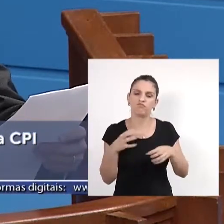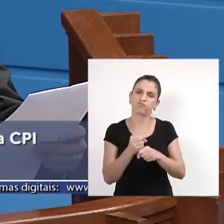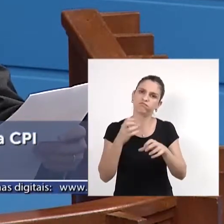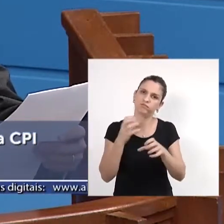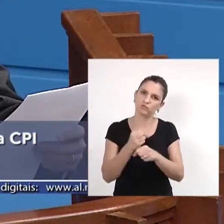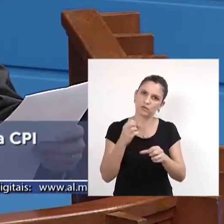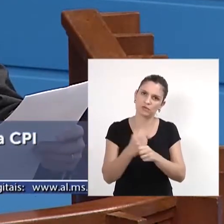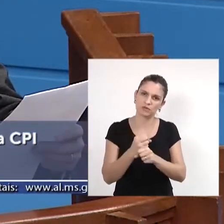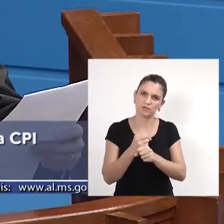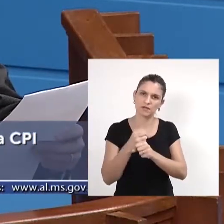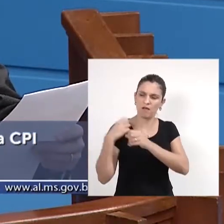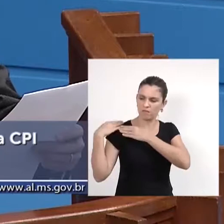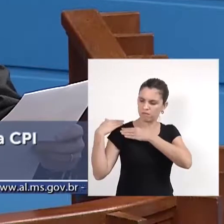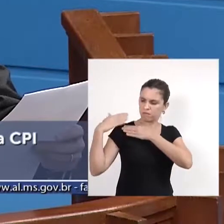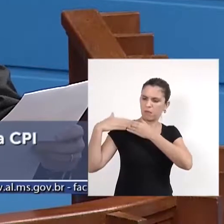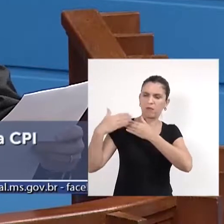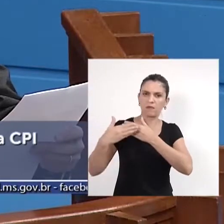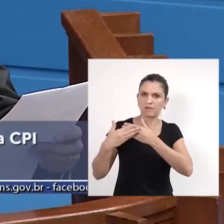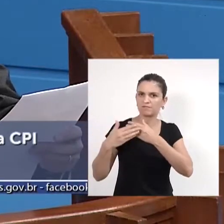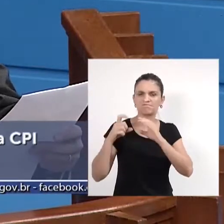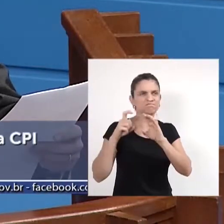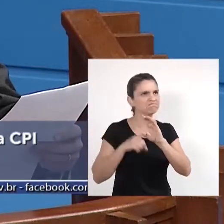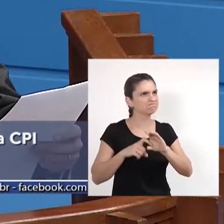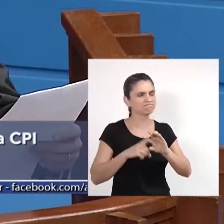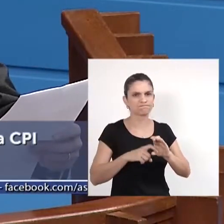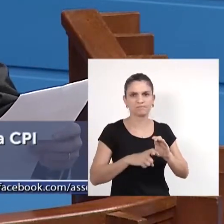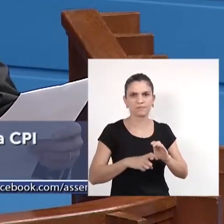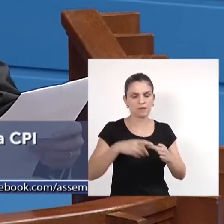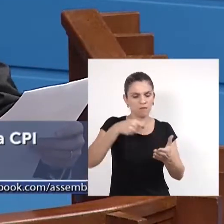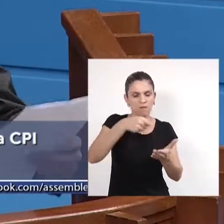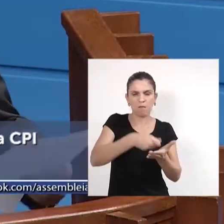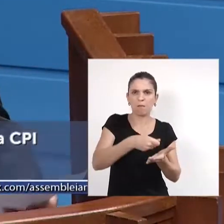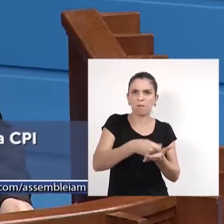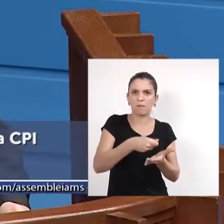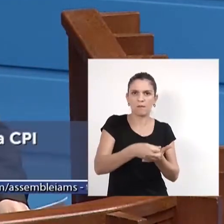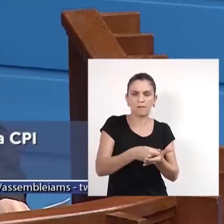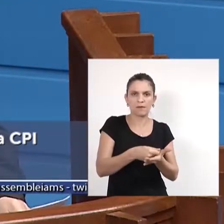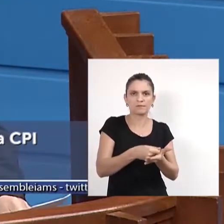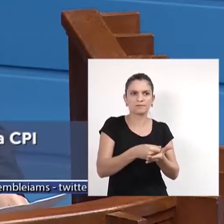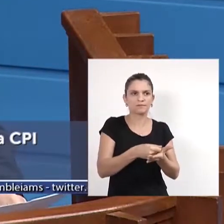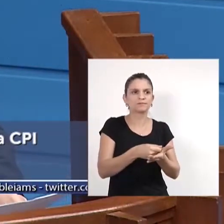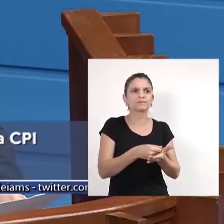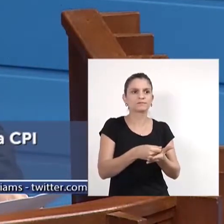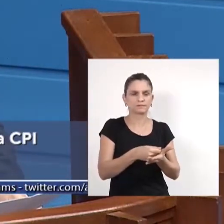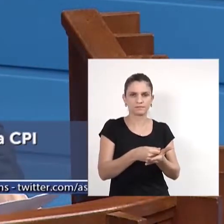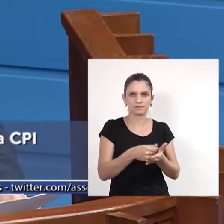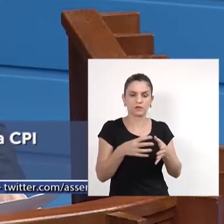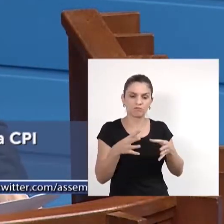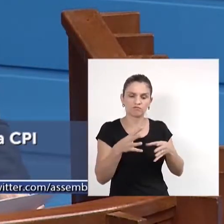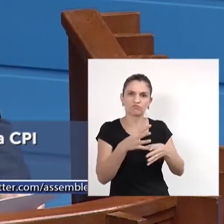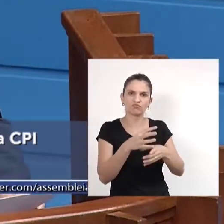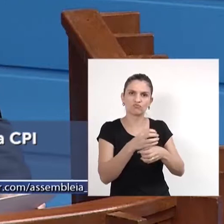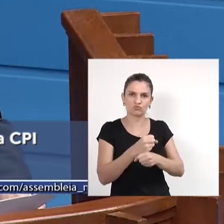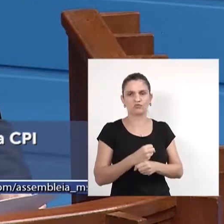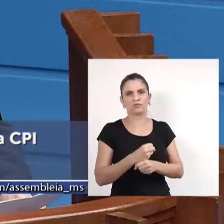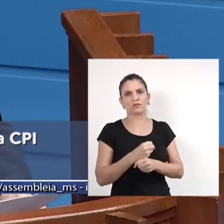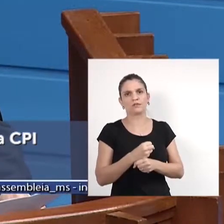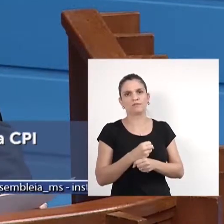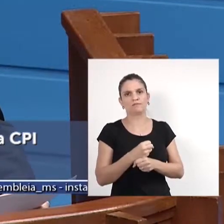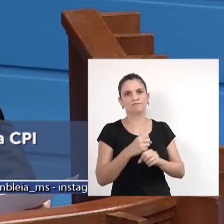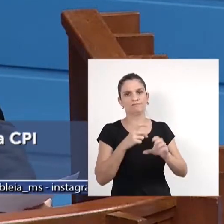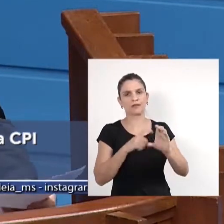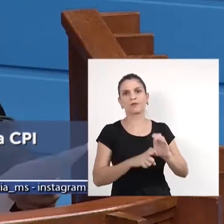parcelamentos, de indenizações, de perdas com fraude. Tudo isso vem em conjunto na fatura mensal. Isso tem que